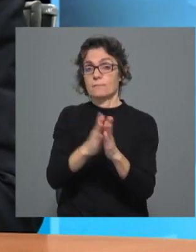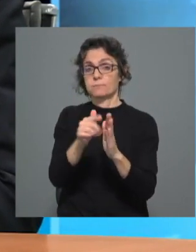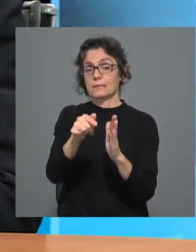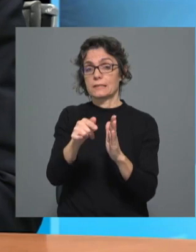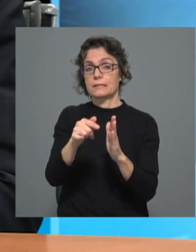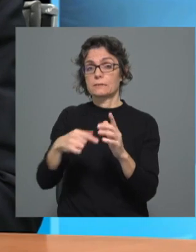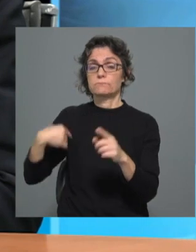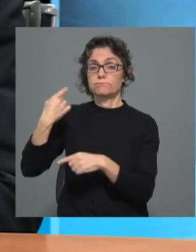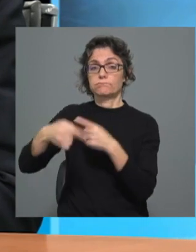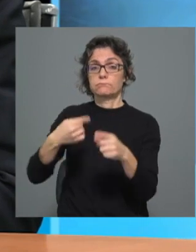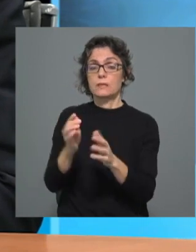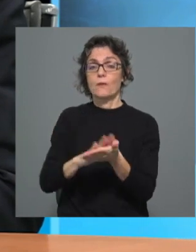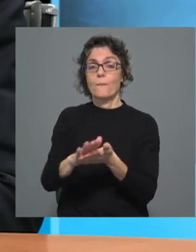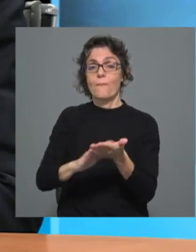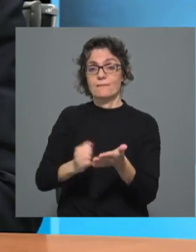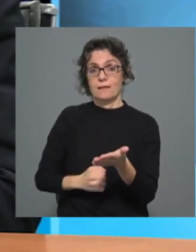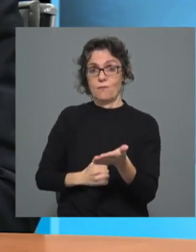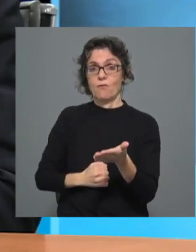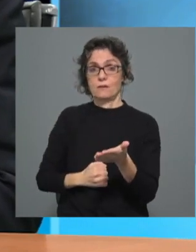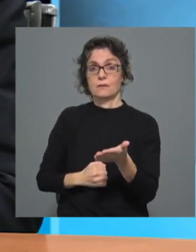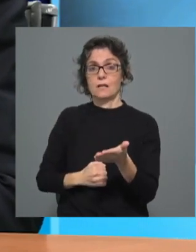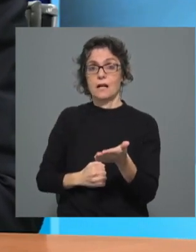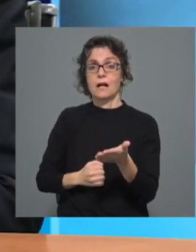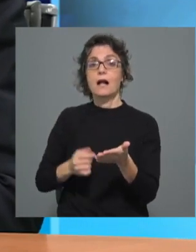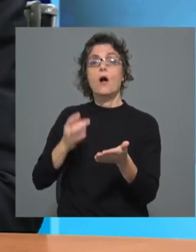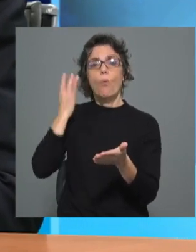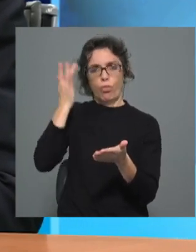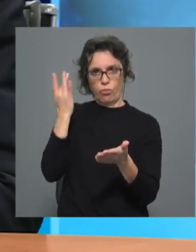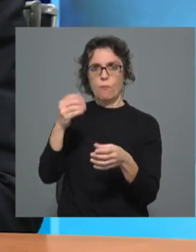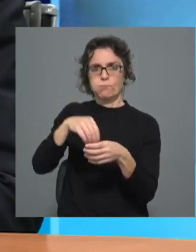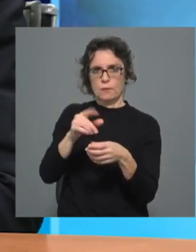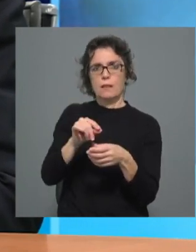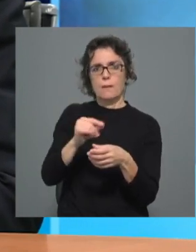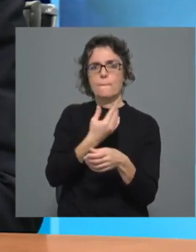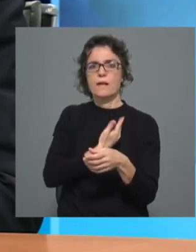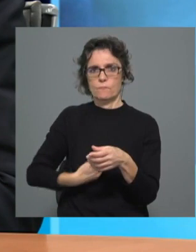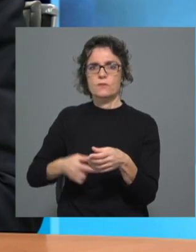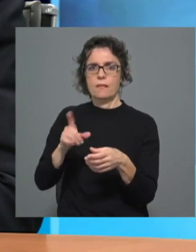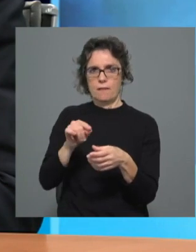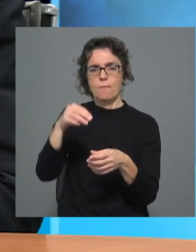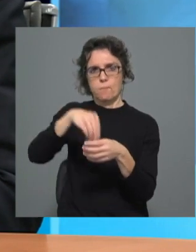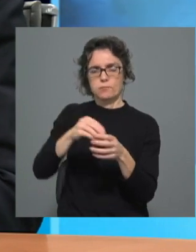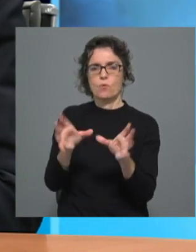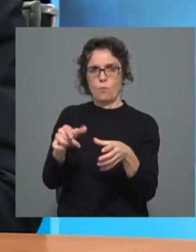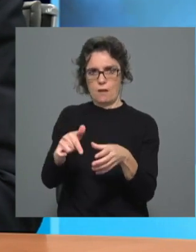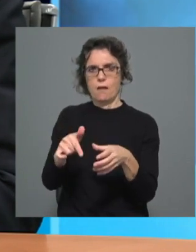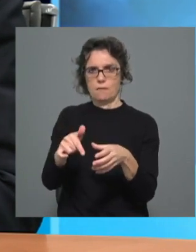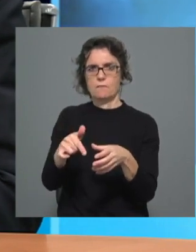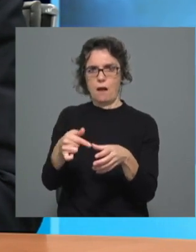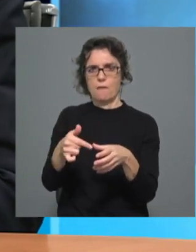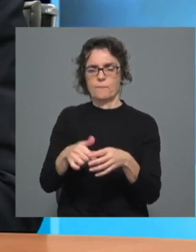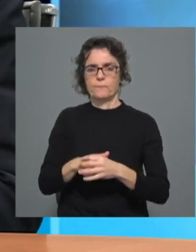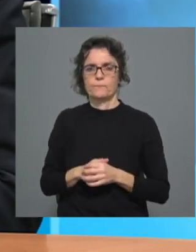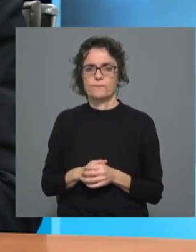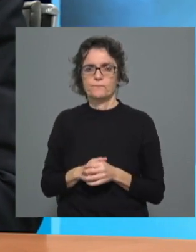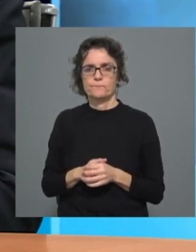de base católica e têm ortodoxos e protestantes dentro da sua comunidade. Esse Chemin